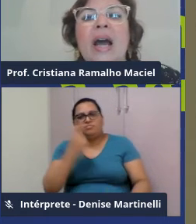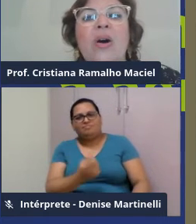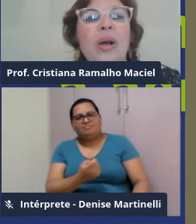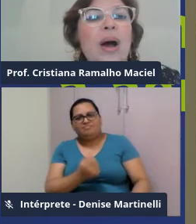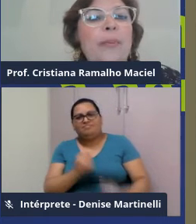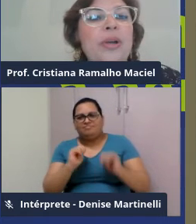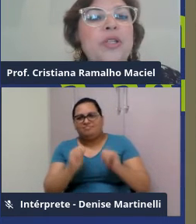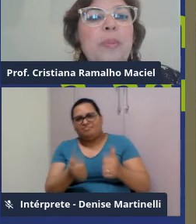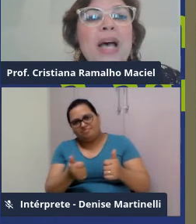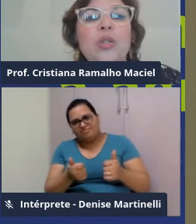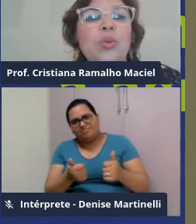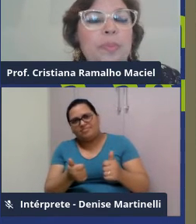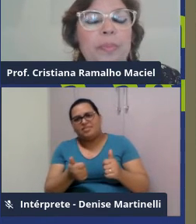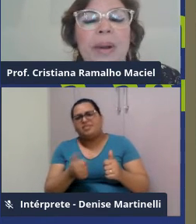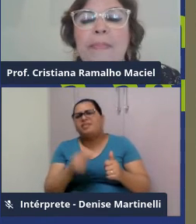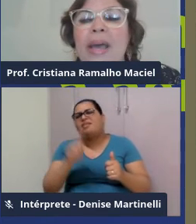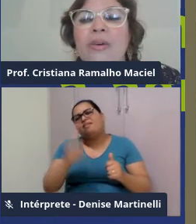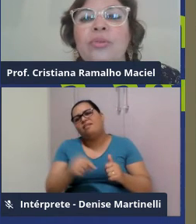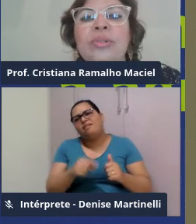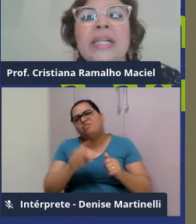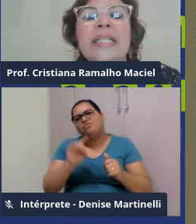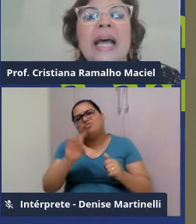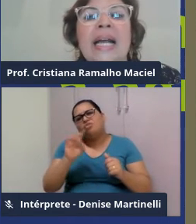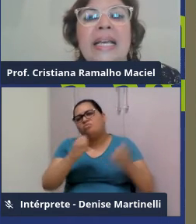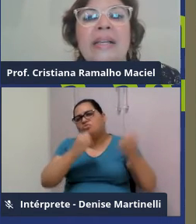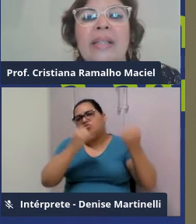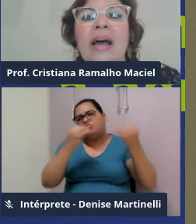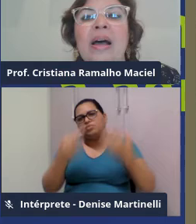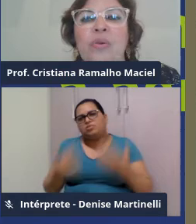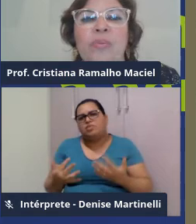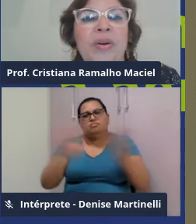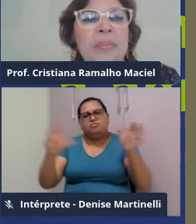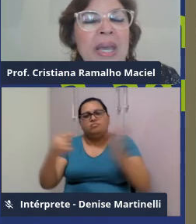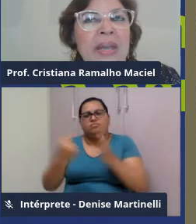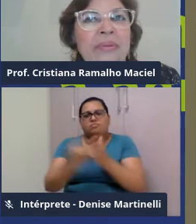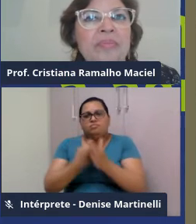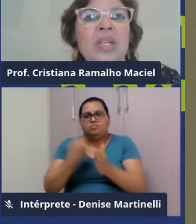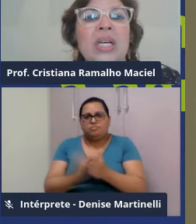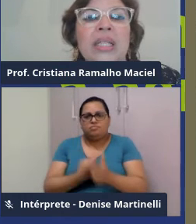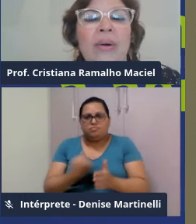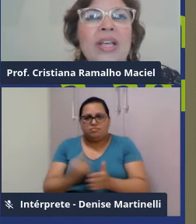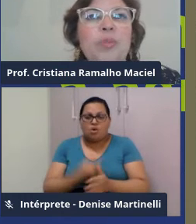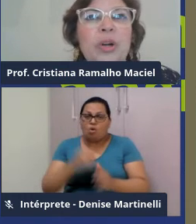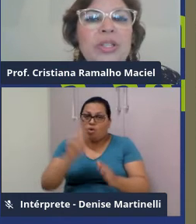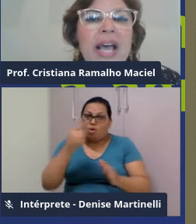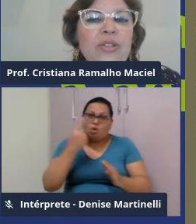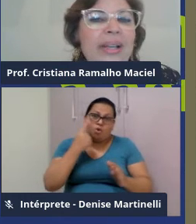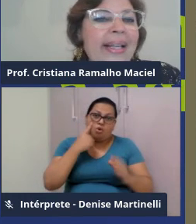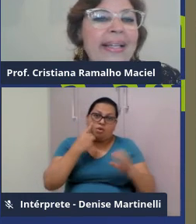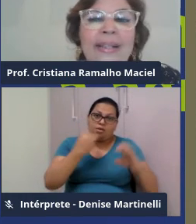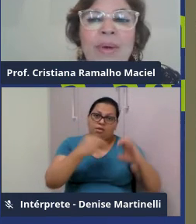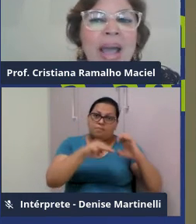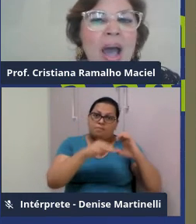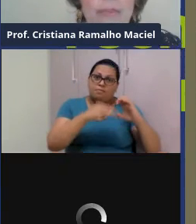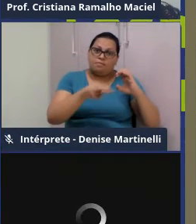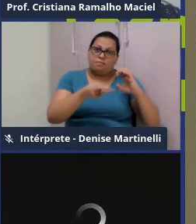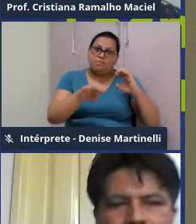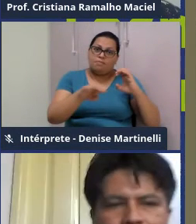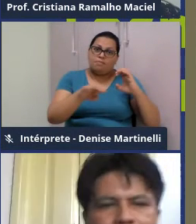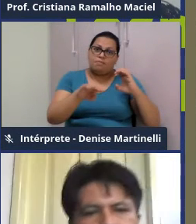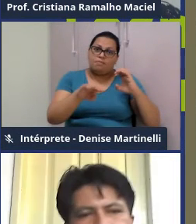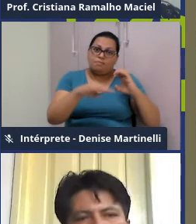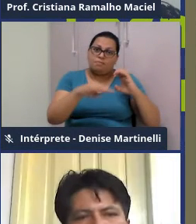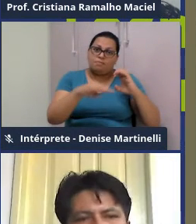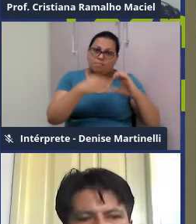vocês. Agora eu abro espaço para perguntas. Aqui está o meu e-mail. Então, esse processo, ele não é